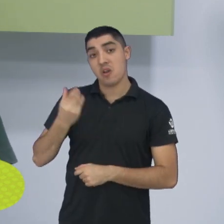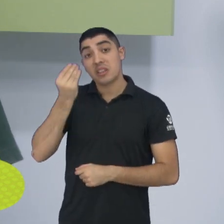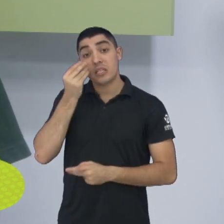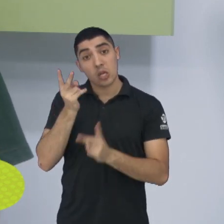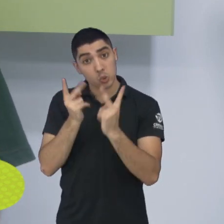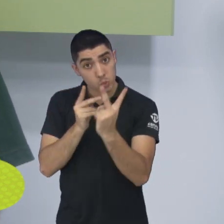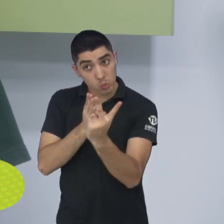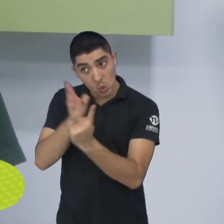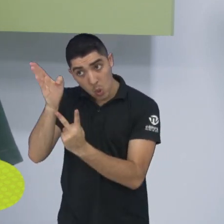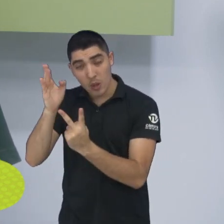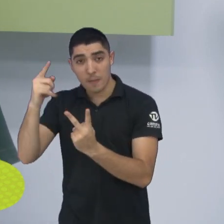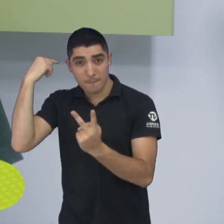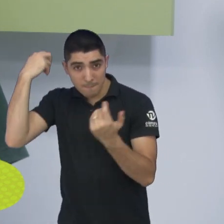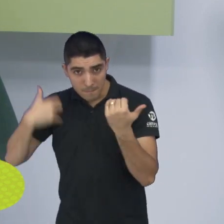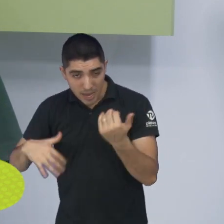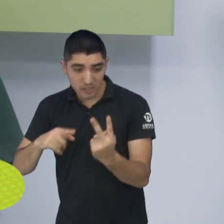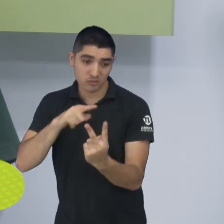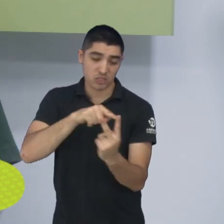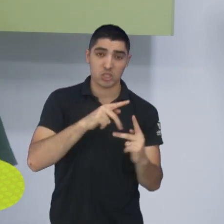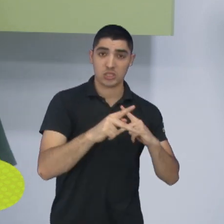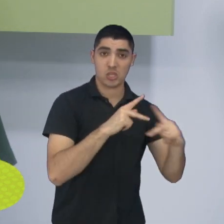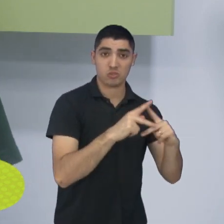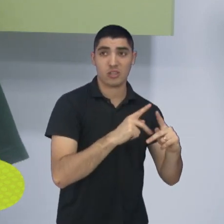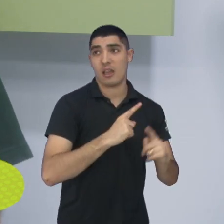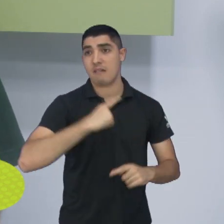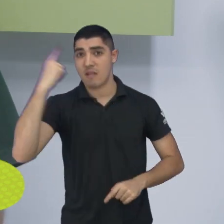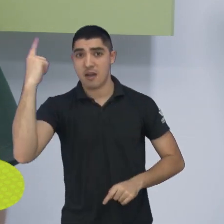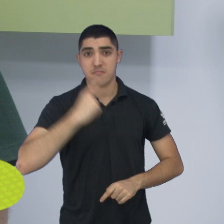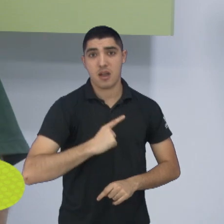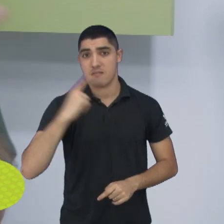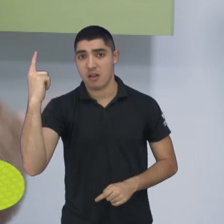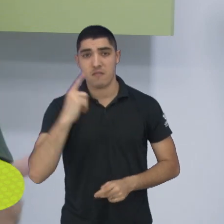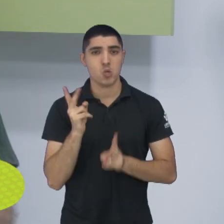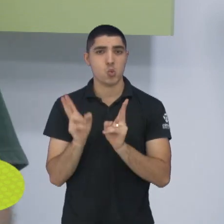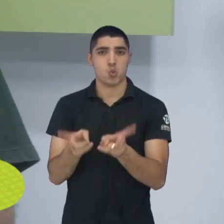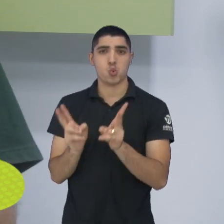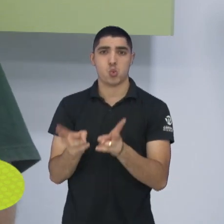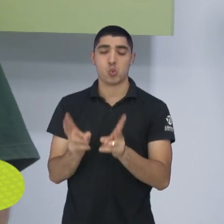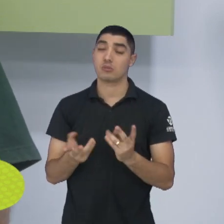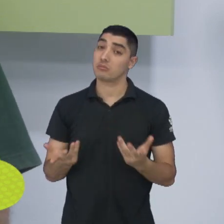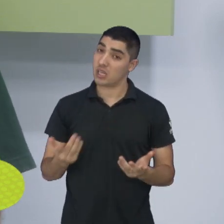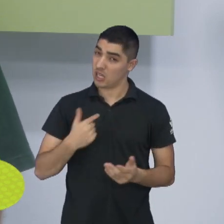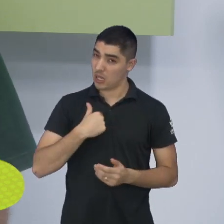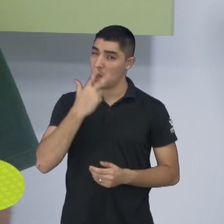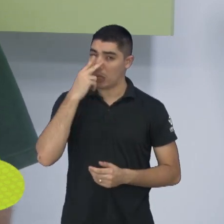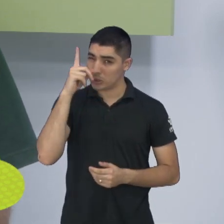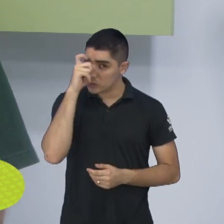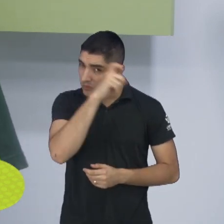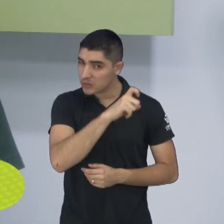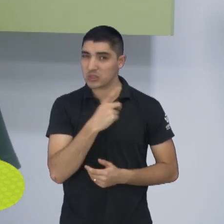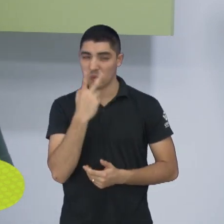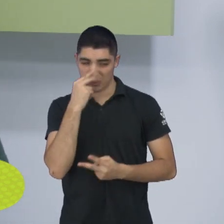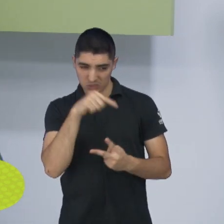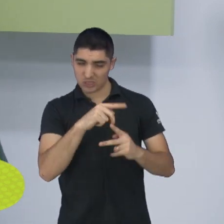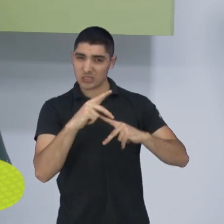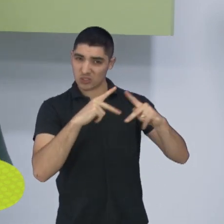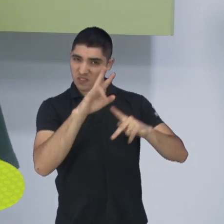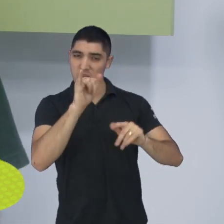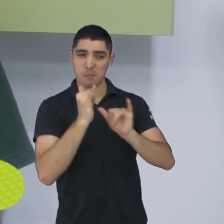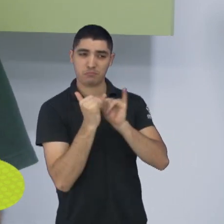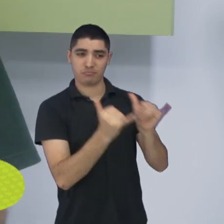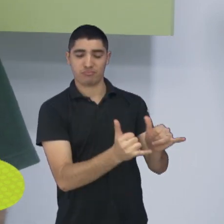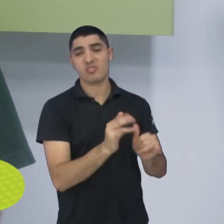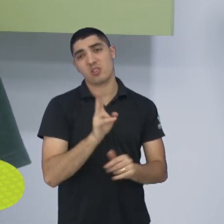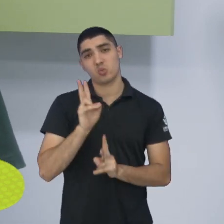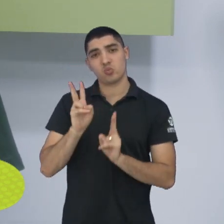pela distância geográfica aí entre Brasil e México. Então, distância, deslocamento, enfim, tudo isso acaba